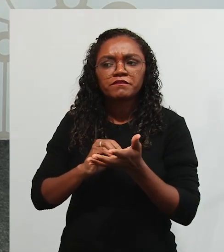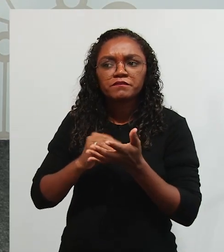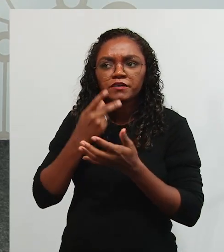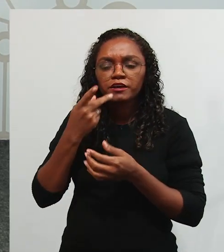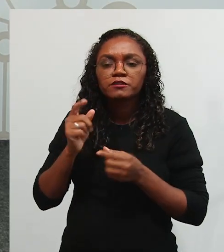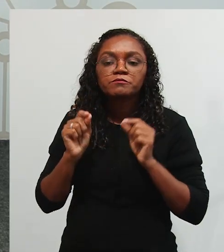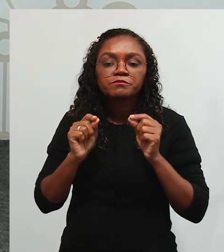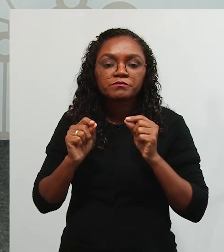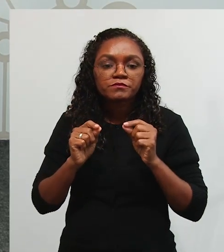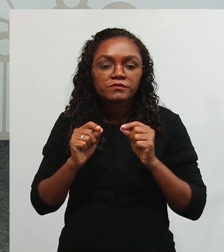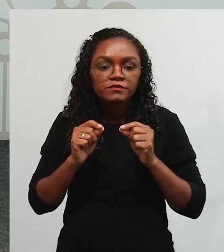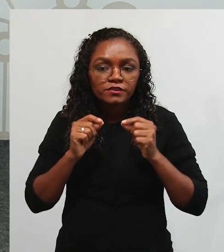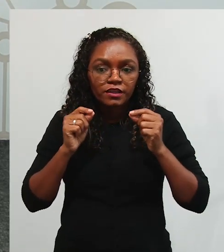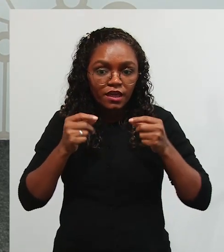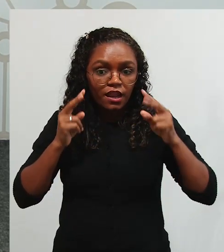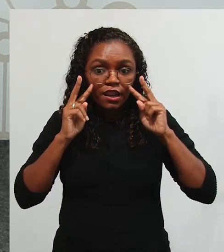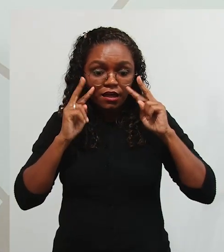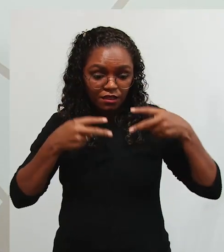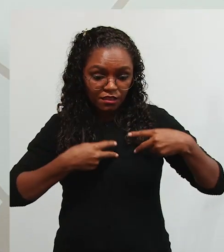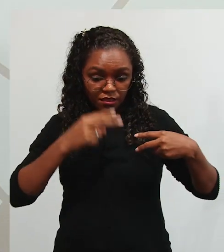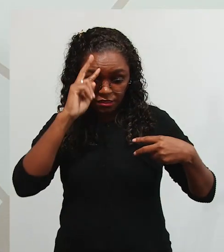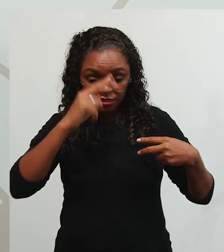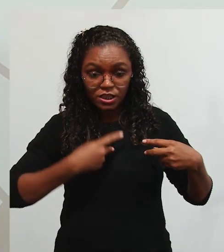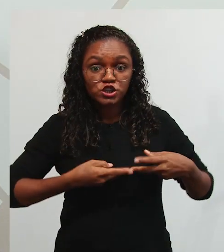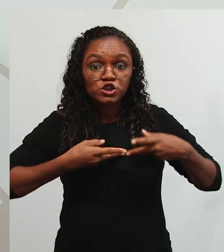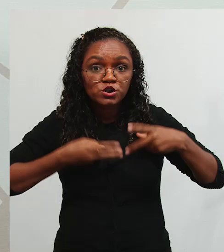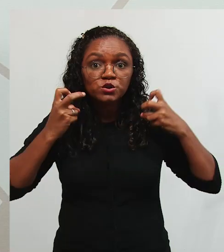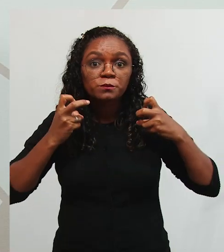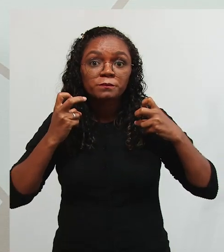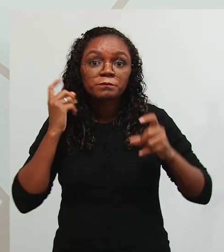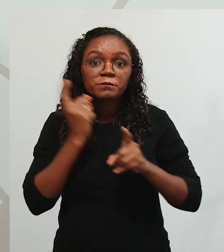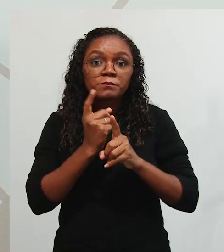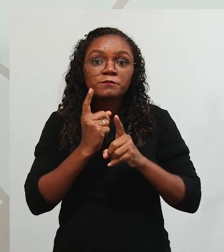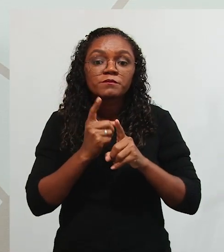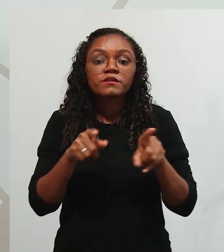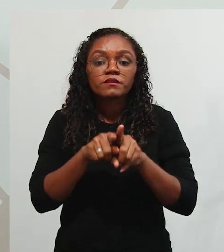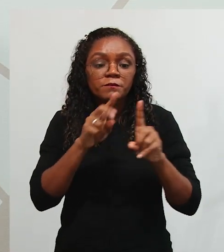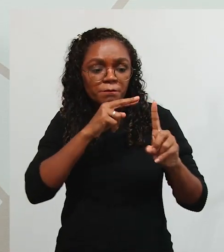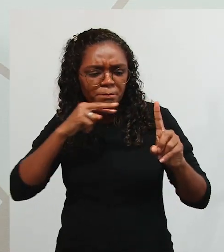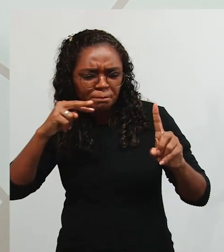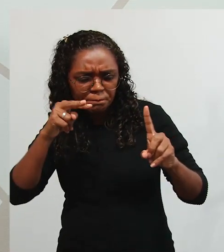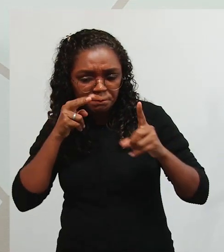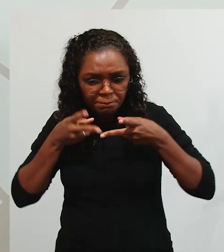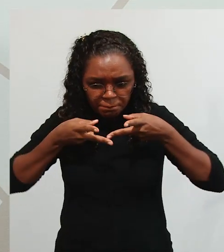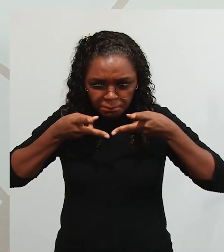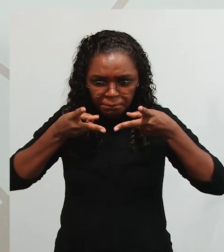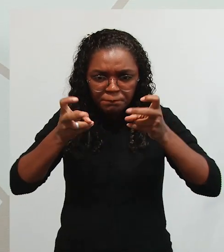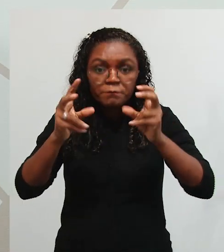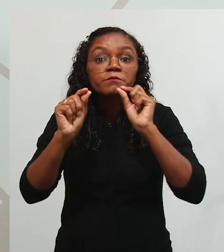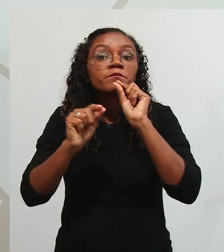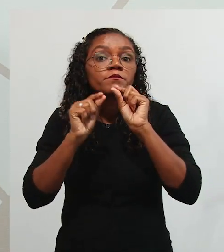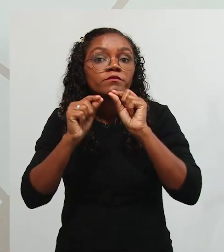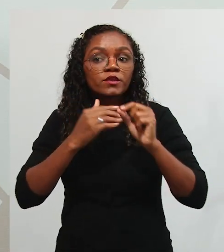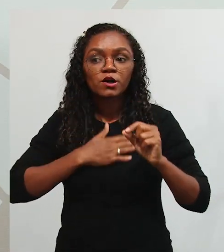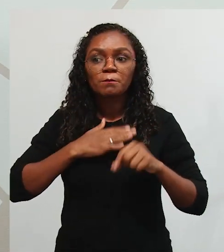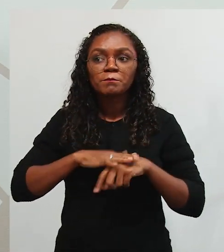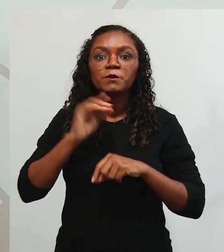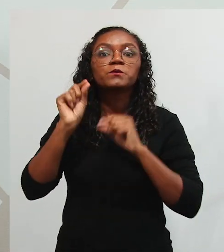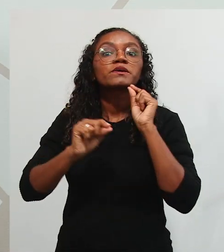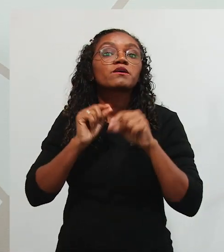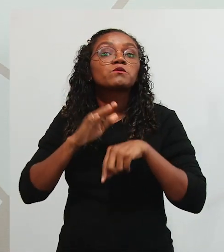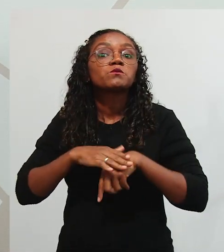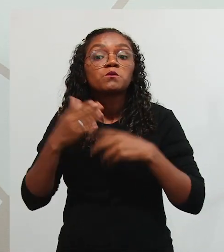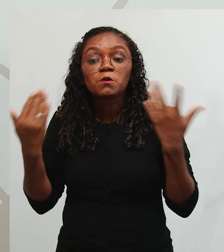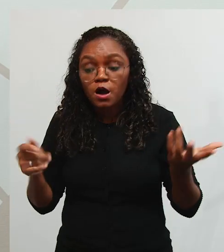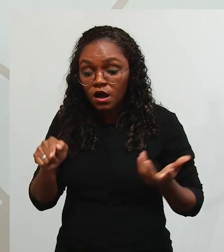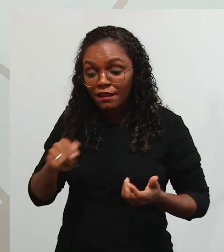essa autodescoberta e a percepção também do que gosta mais, porque